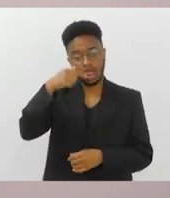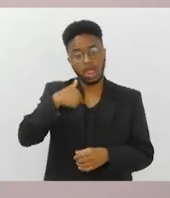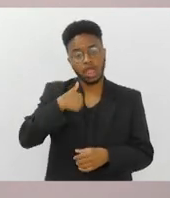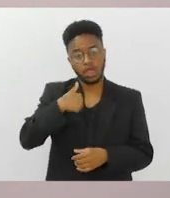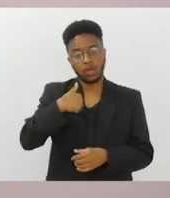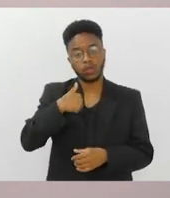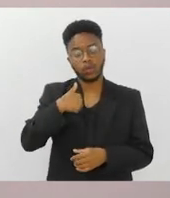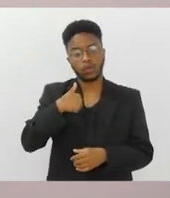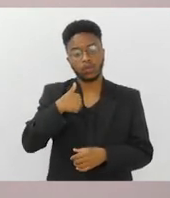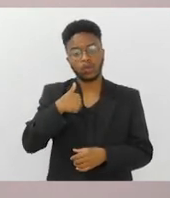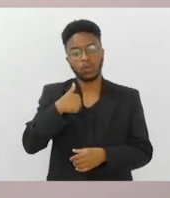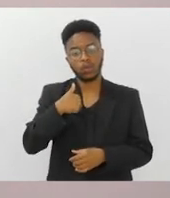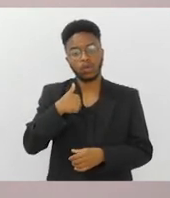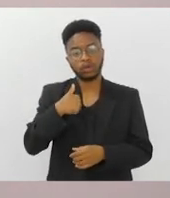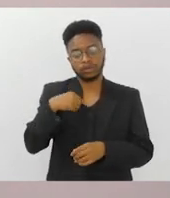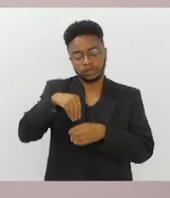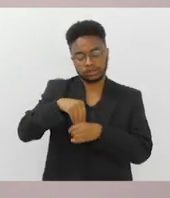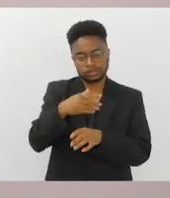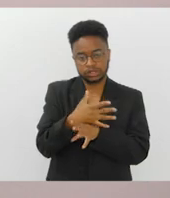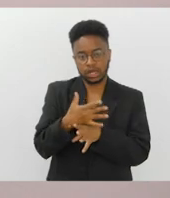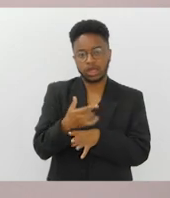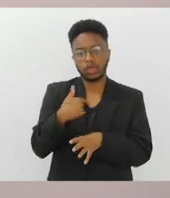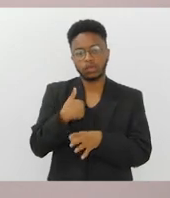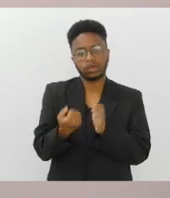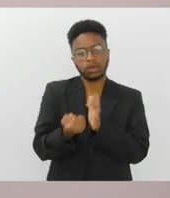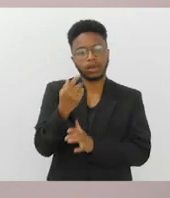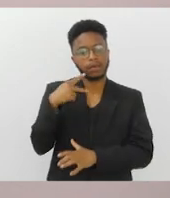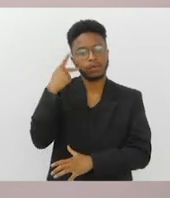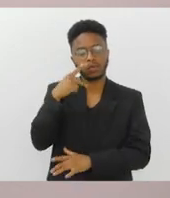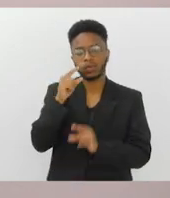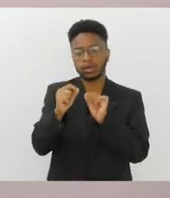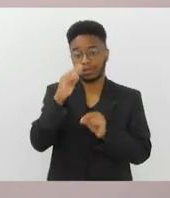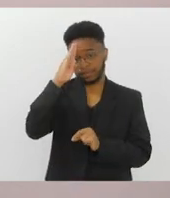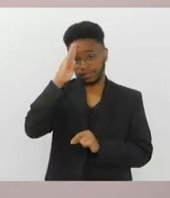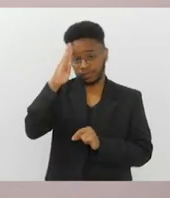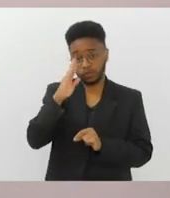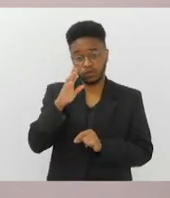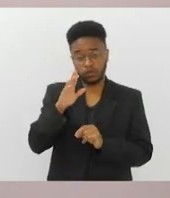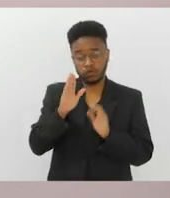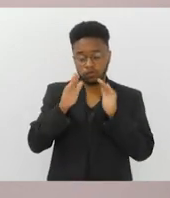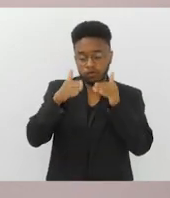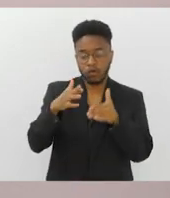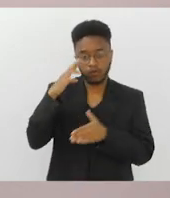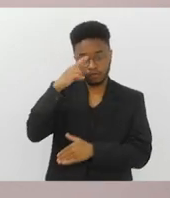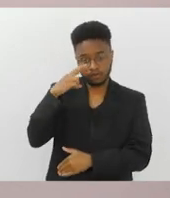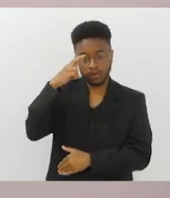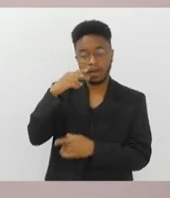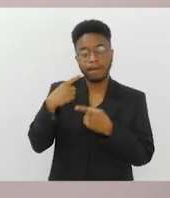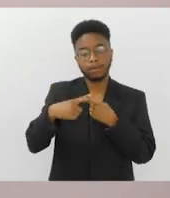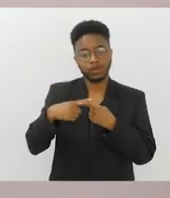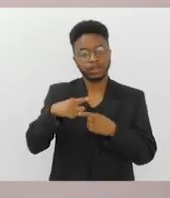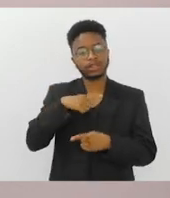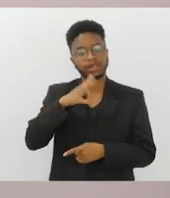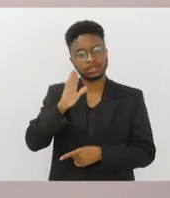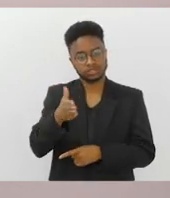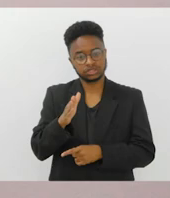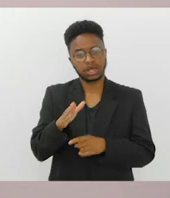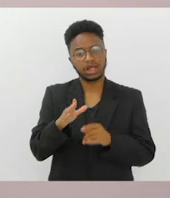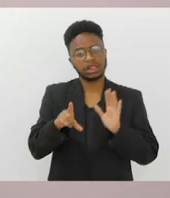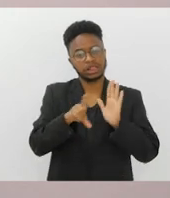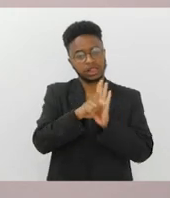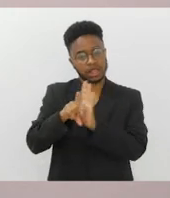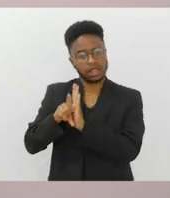de fazer um tipo de política que é prioritariamente fiscalizadora, porque a gente já tem um acúmulo